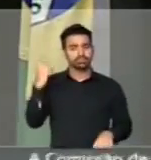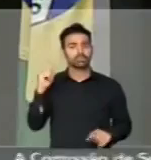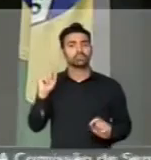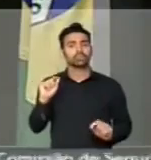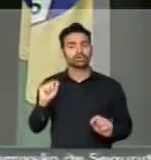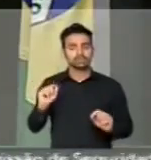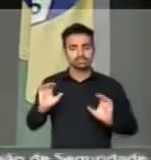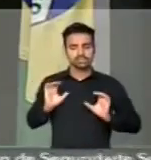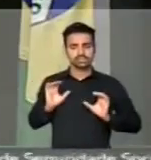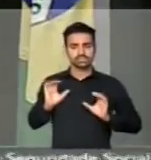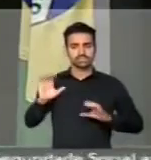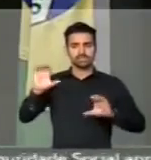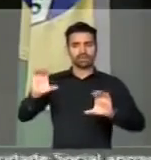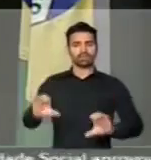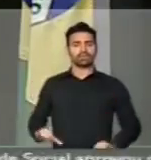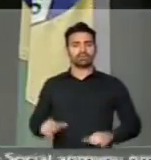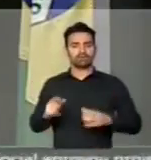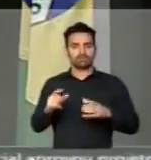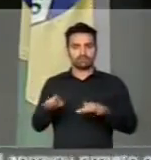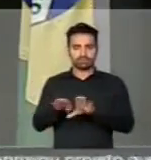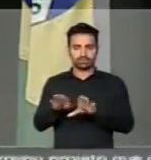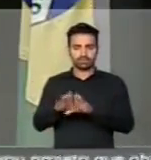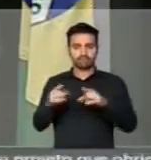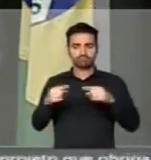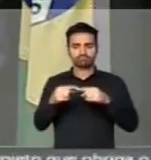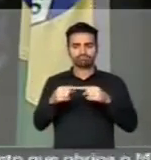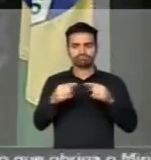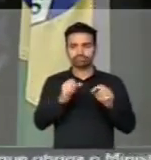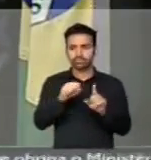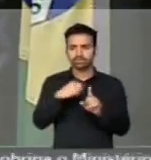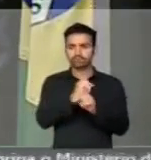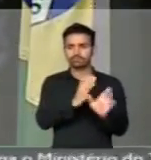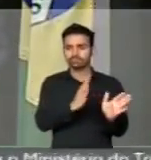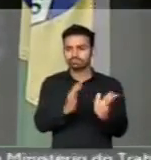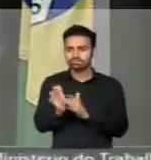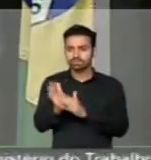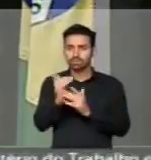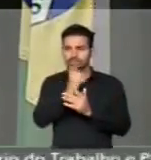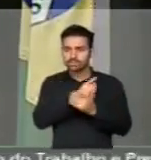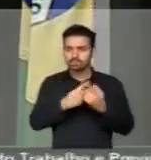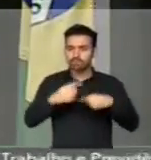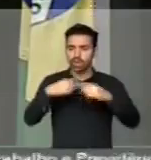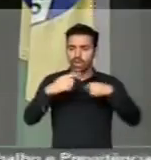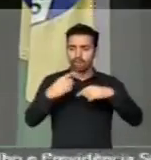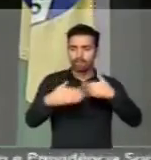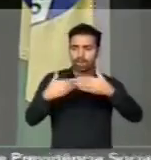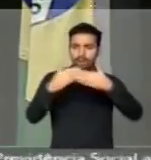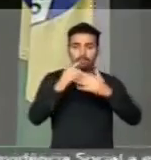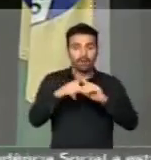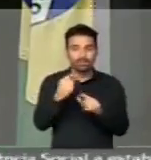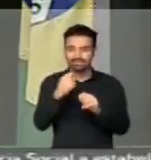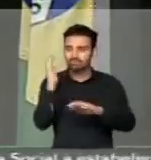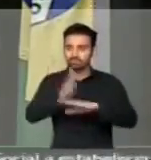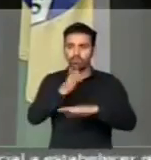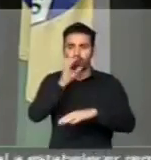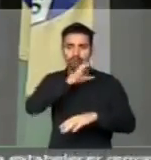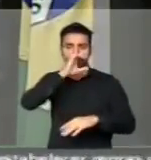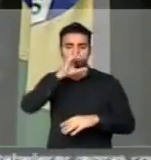de cidadania e civilidade, de prosperidade, desenvolvimento,